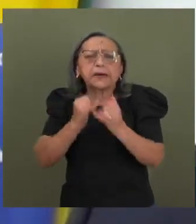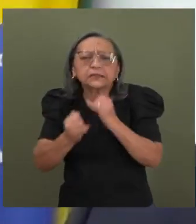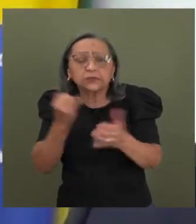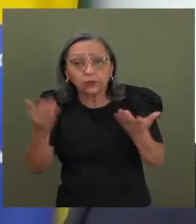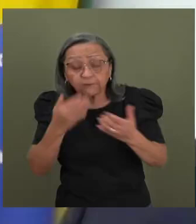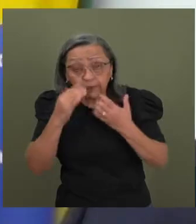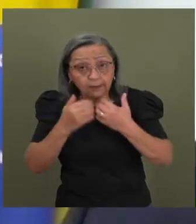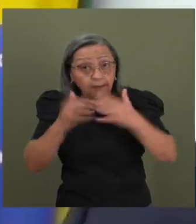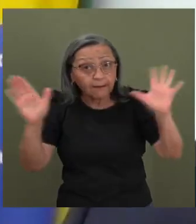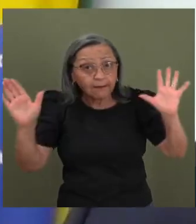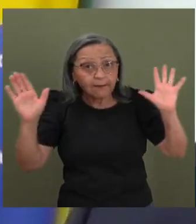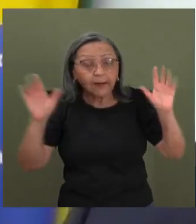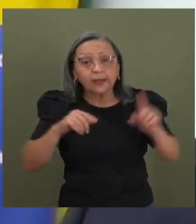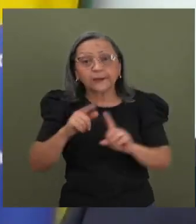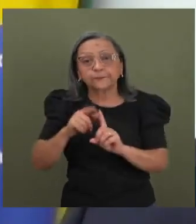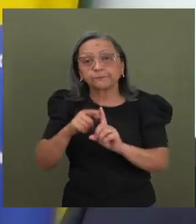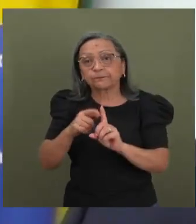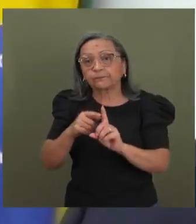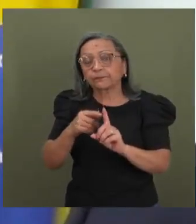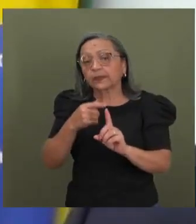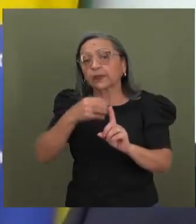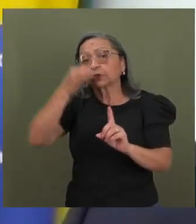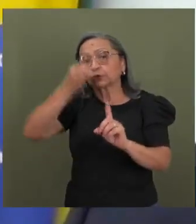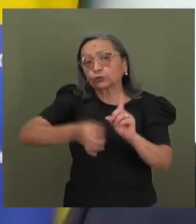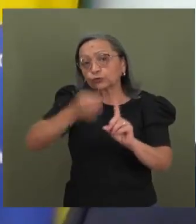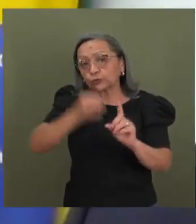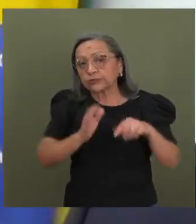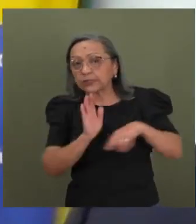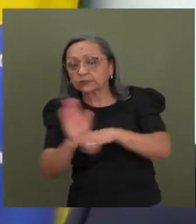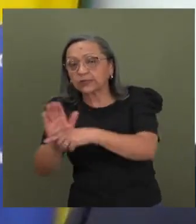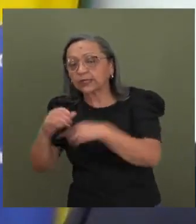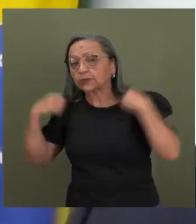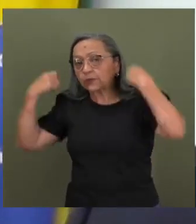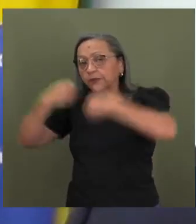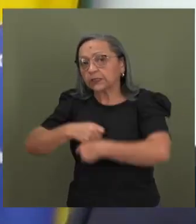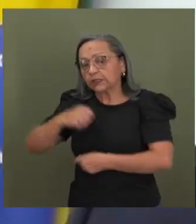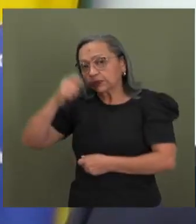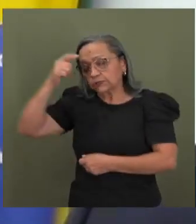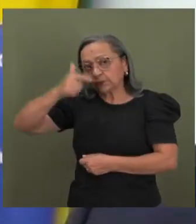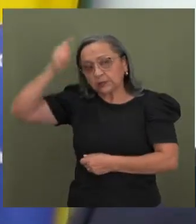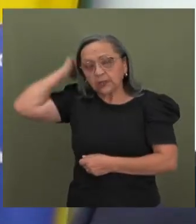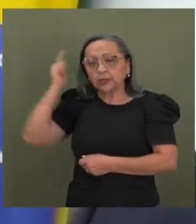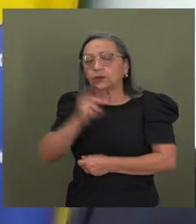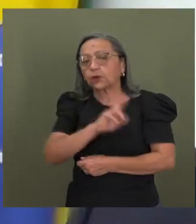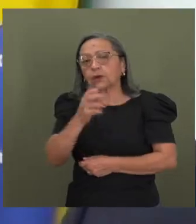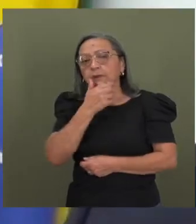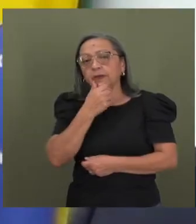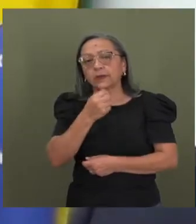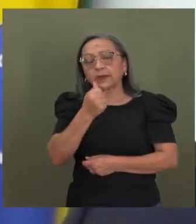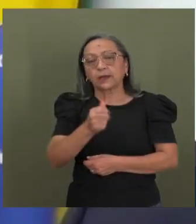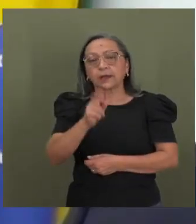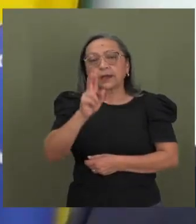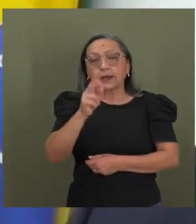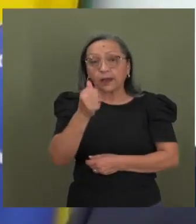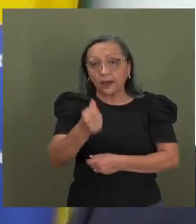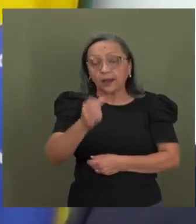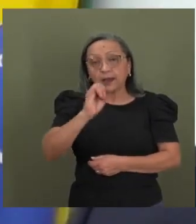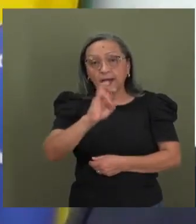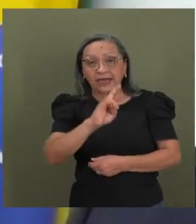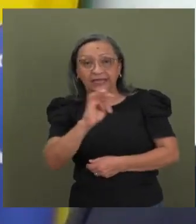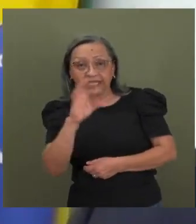agora entre o juiz auxiliar do ministro Alexandre de Moraes, o Ayrton Vieira, e o perito